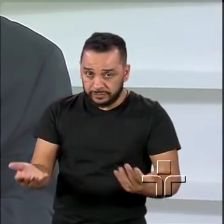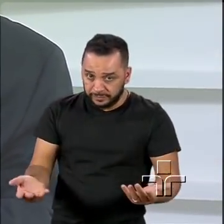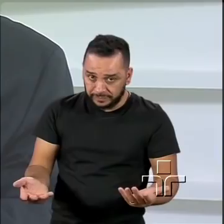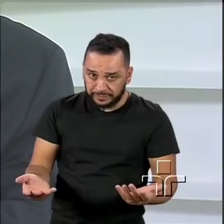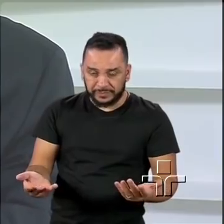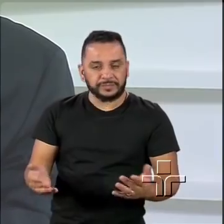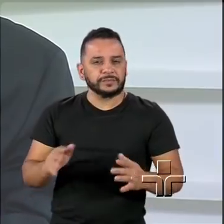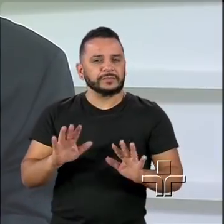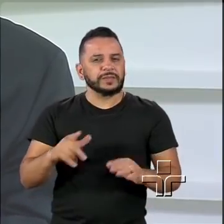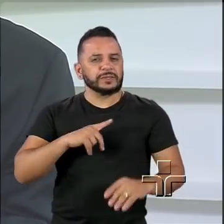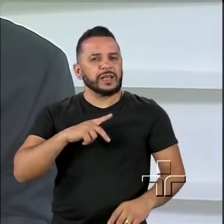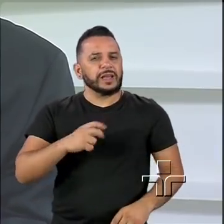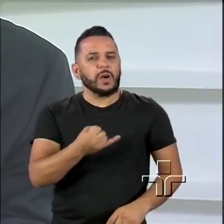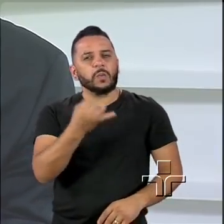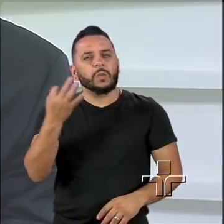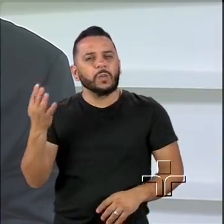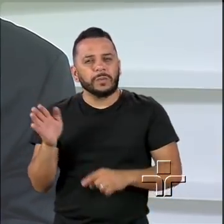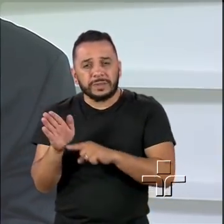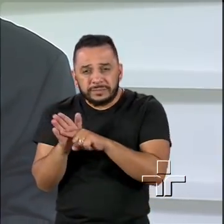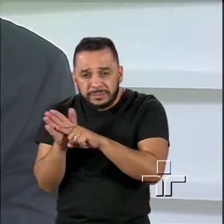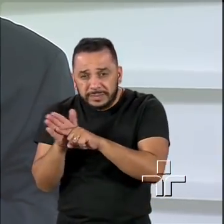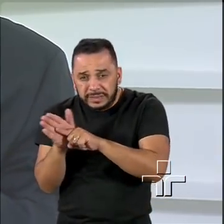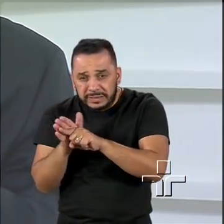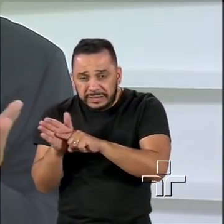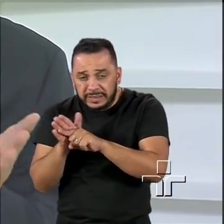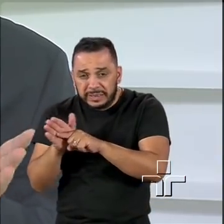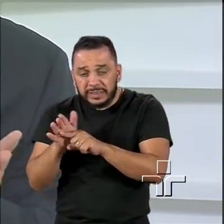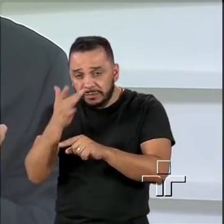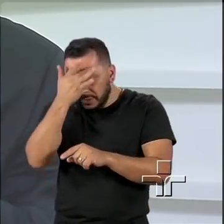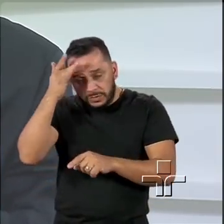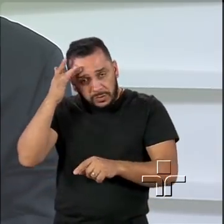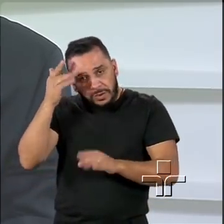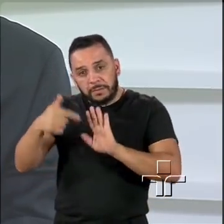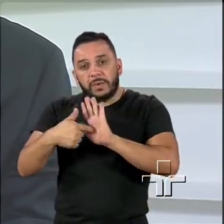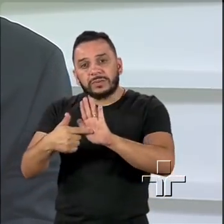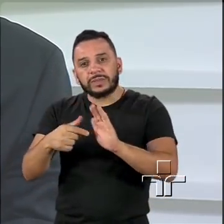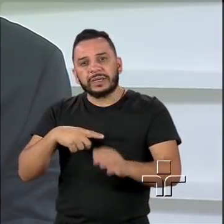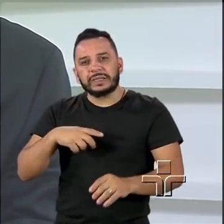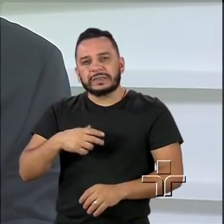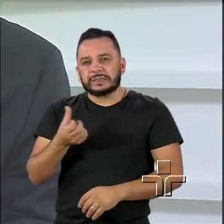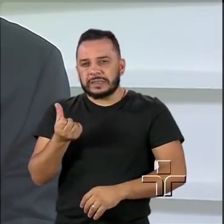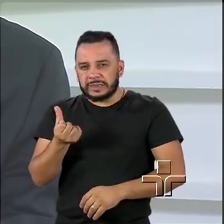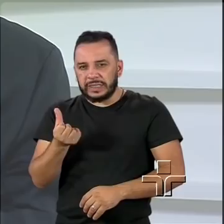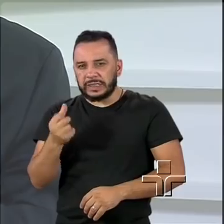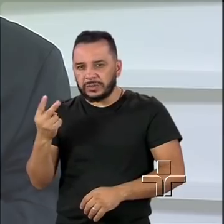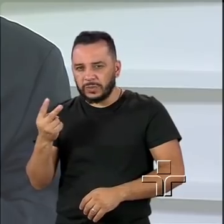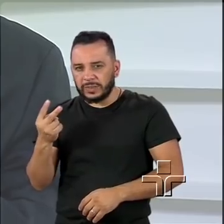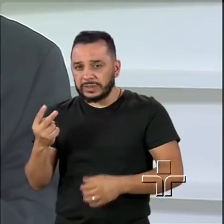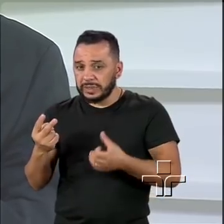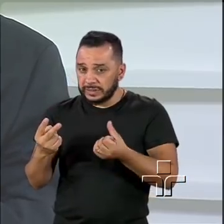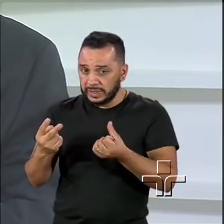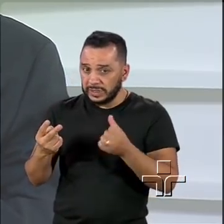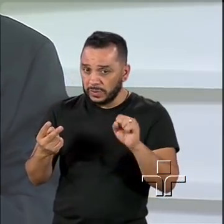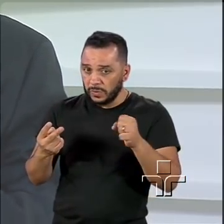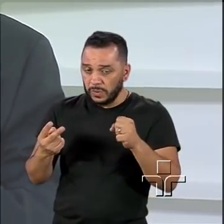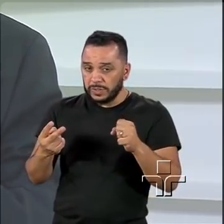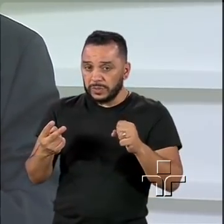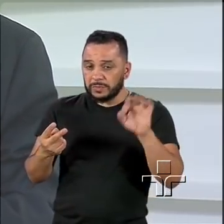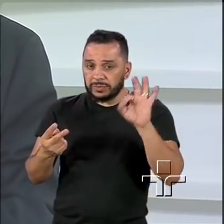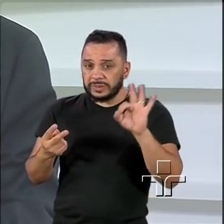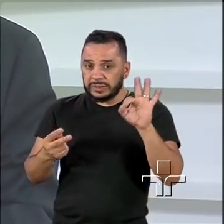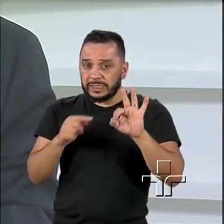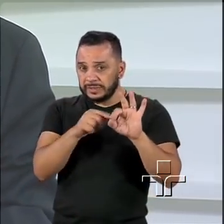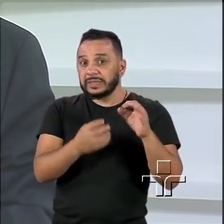que as pessoas, se pudessem, entre 62% e 68% dos brasileiros se